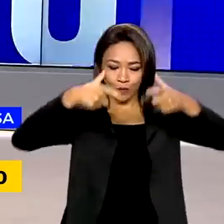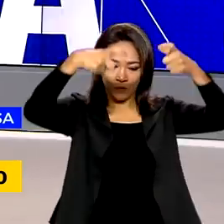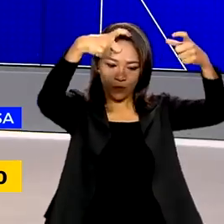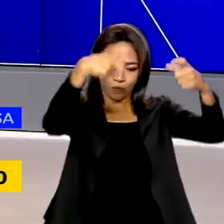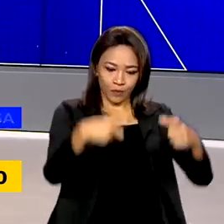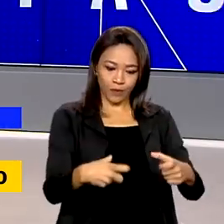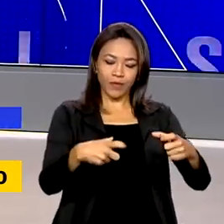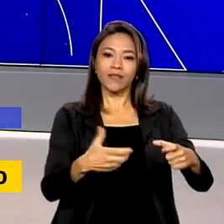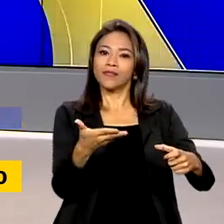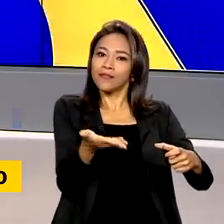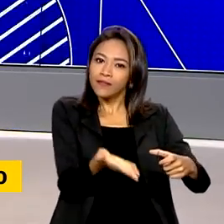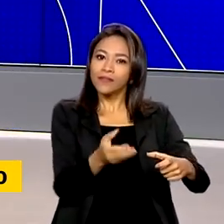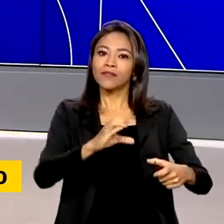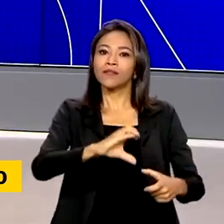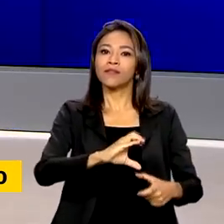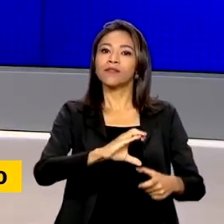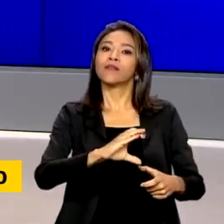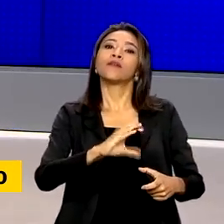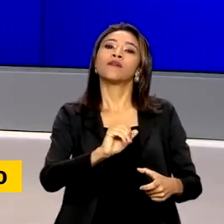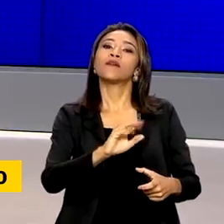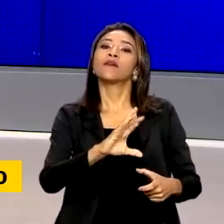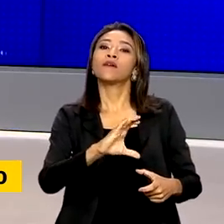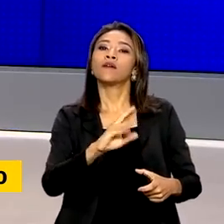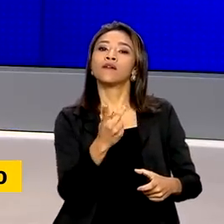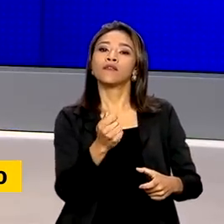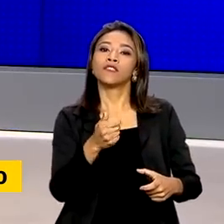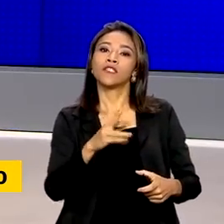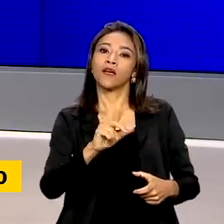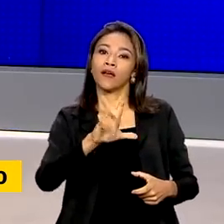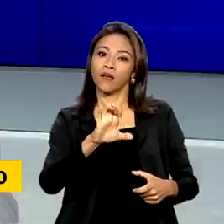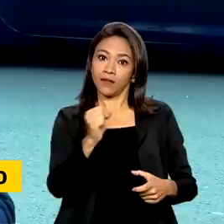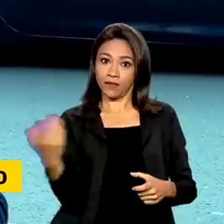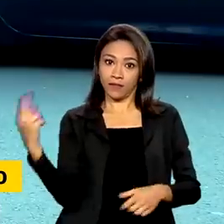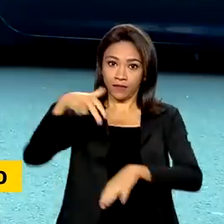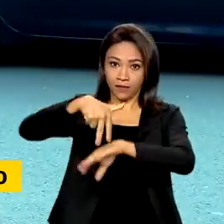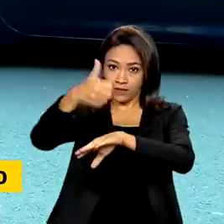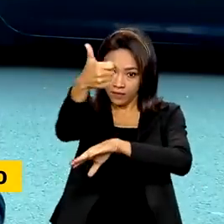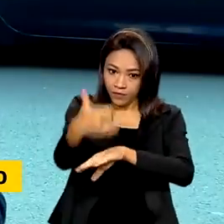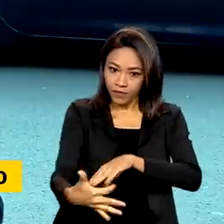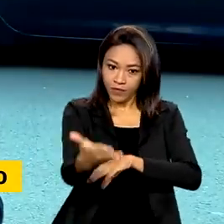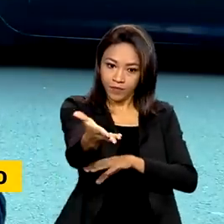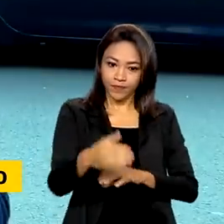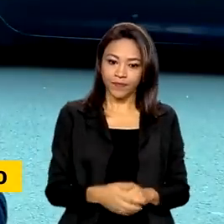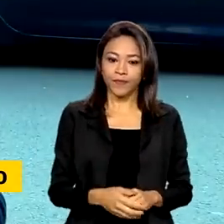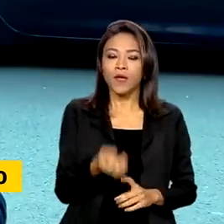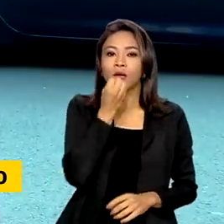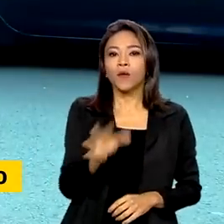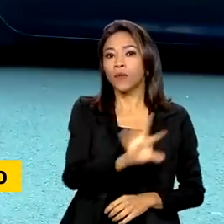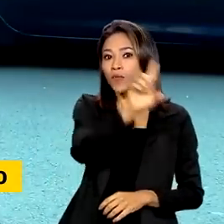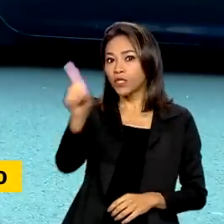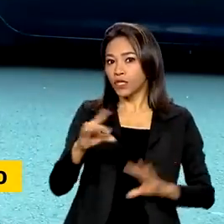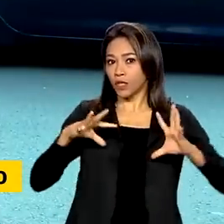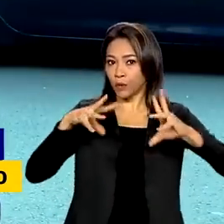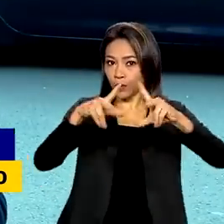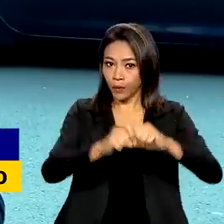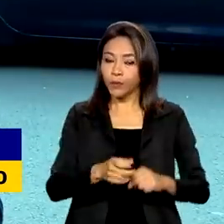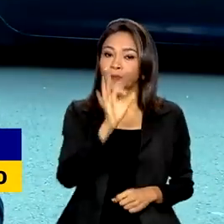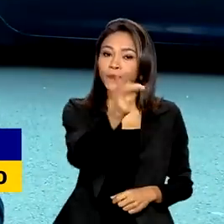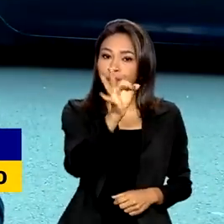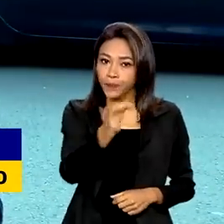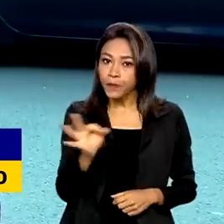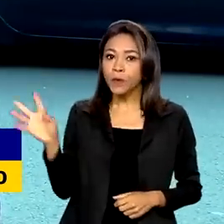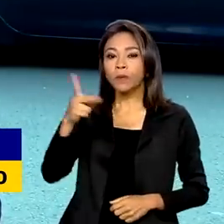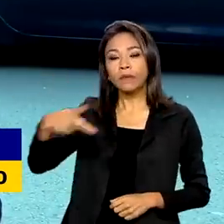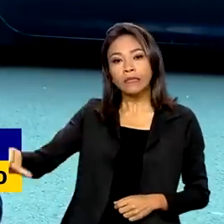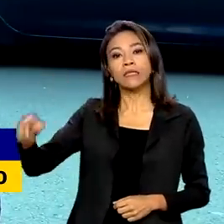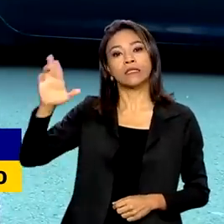de Londres, o enviado especial Ney Pereira tem as informações. Bom dia, Vanessa. Bom dia a todos. Exatamente, o presidente Lula já chegou